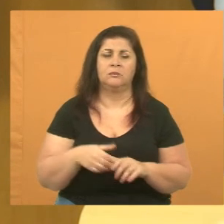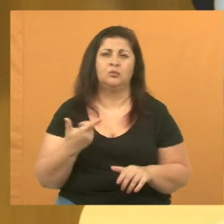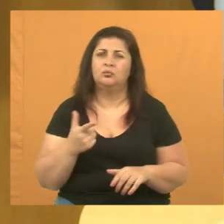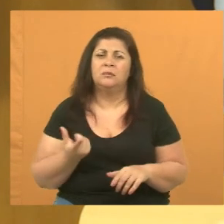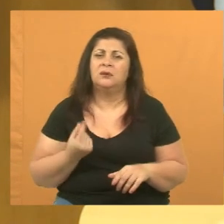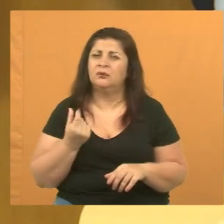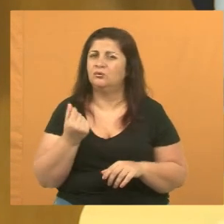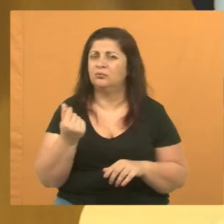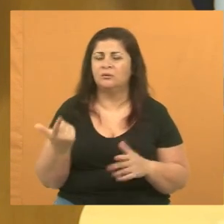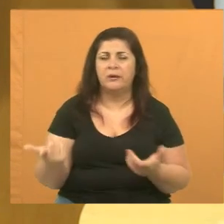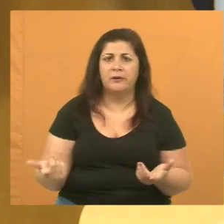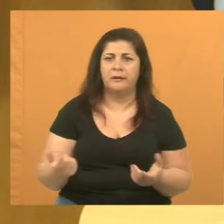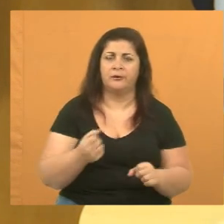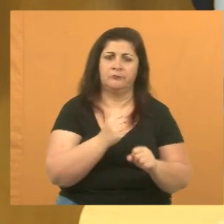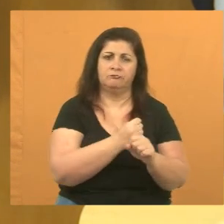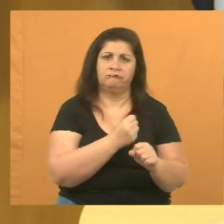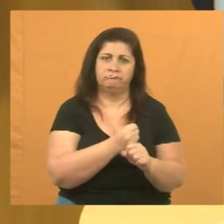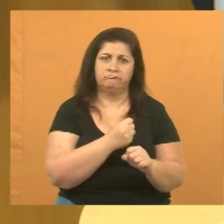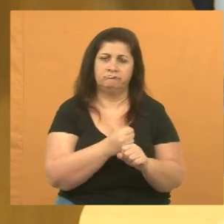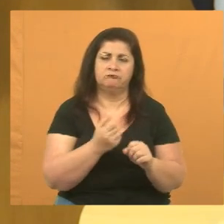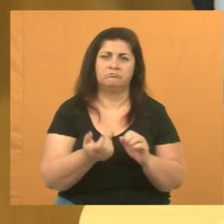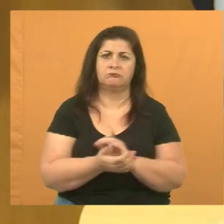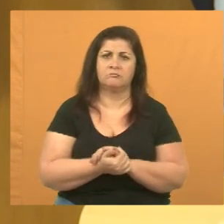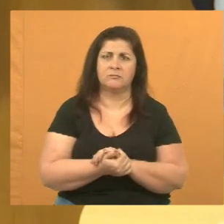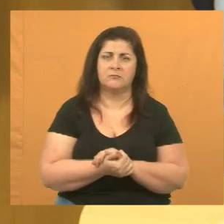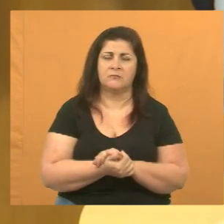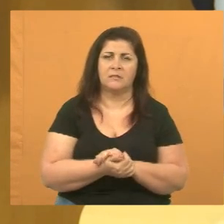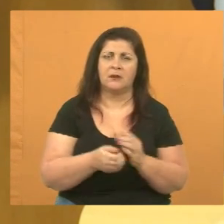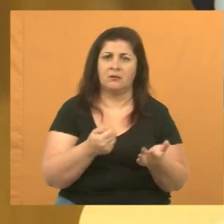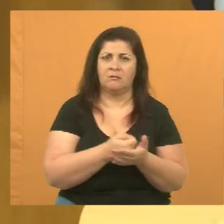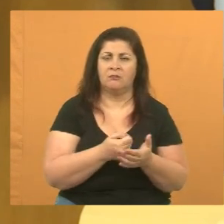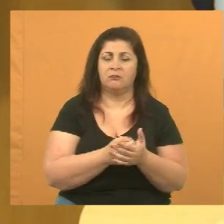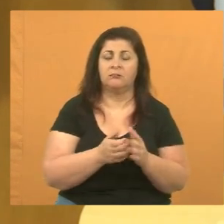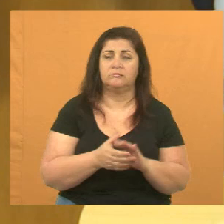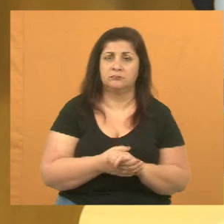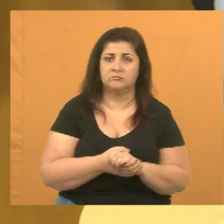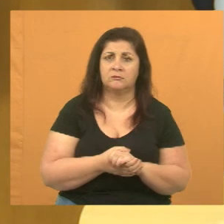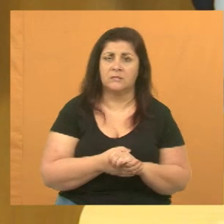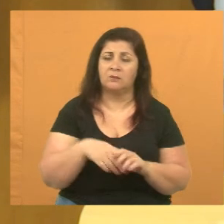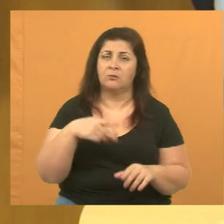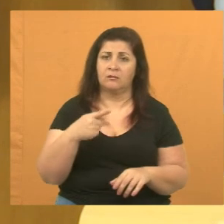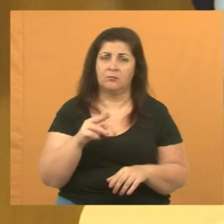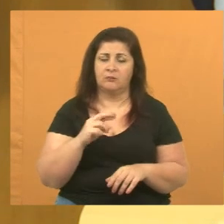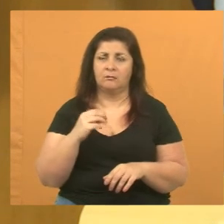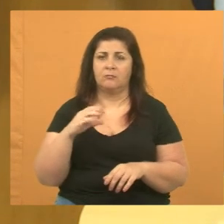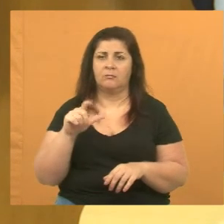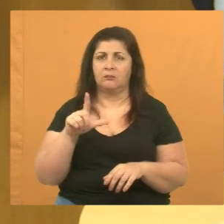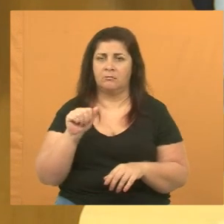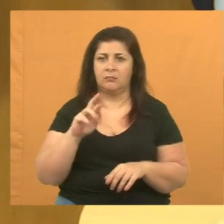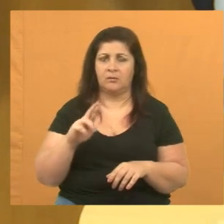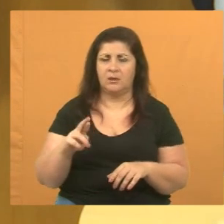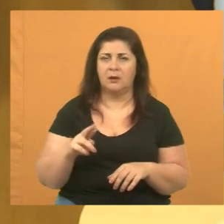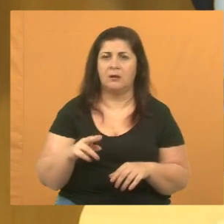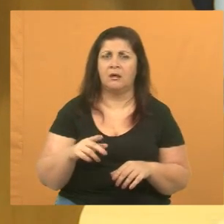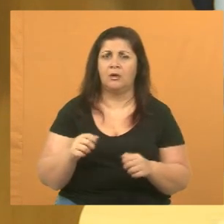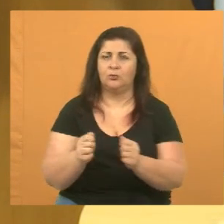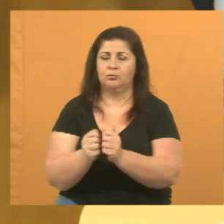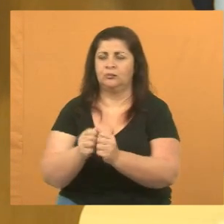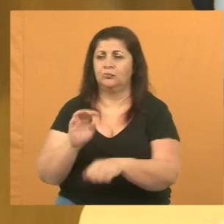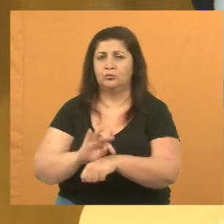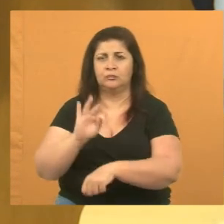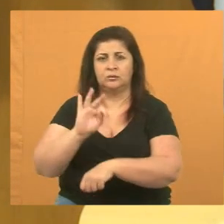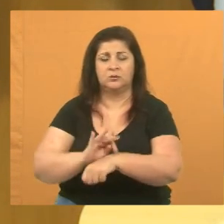verba aí para custear essas despesas. Então, a Fundação Prolar, através dos seus técnicos